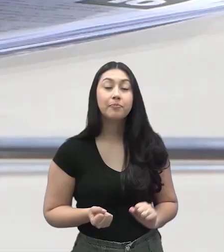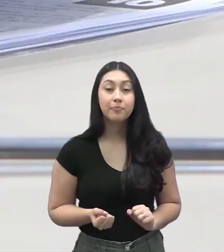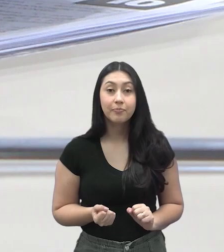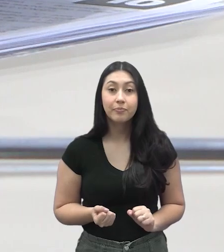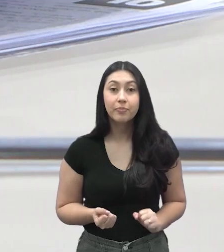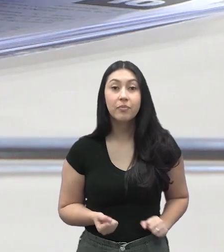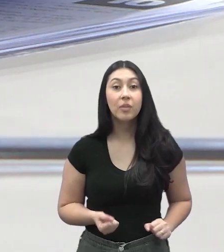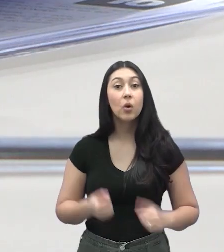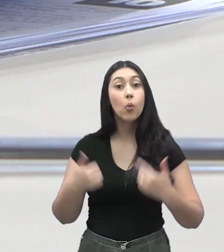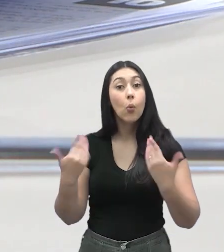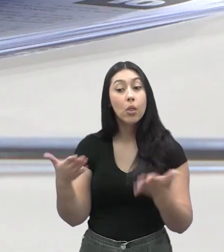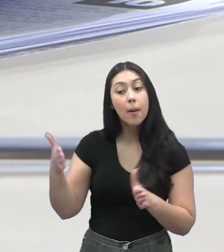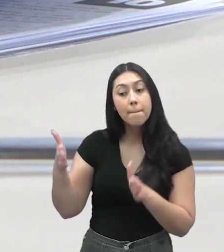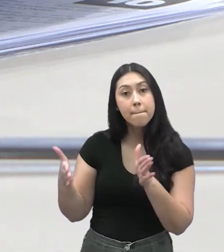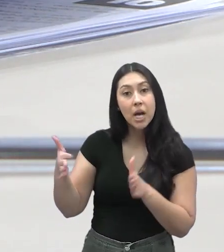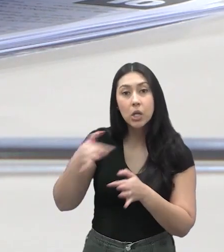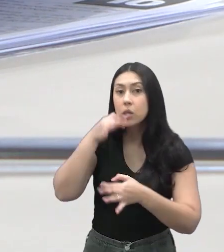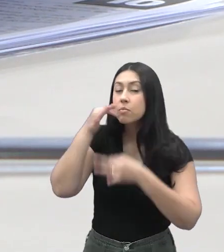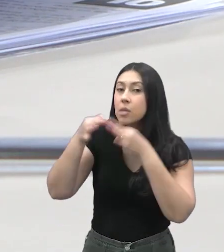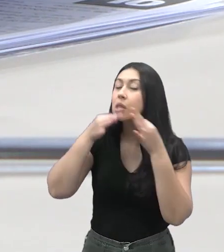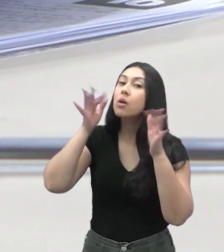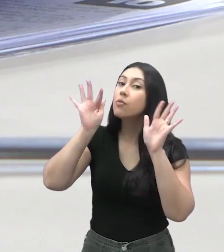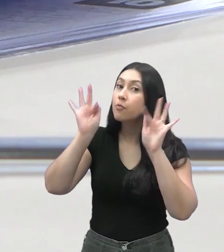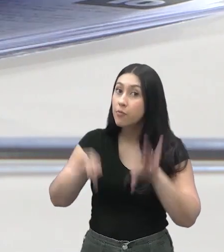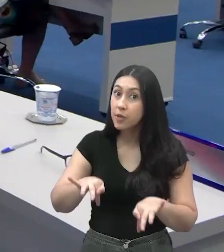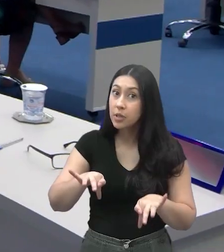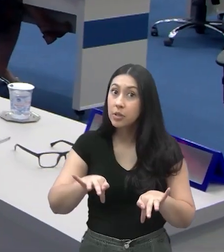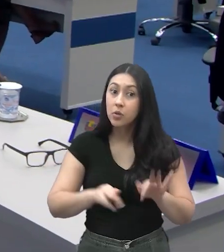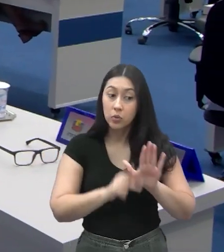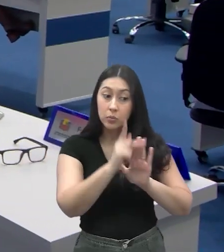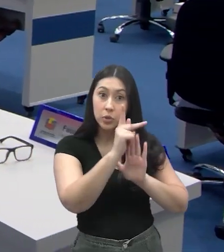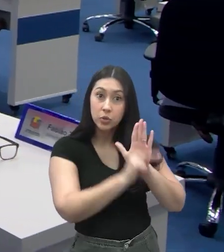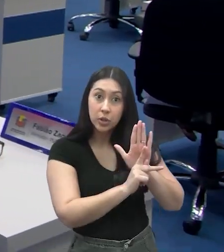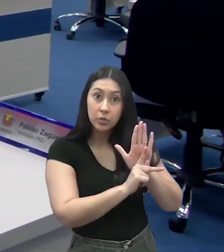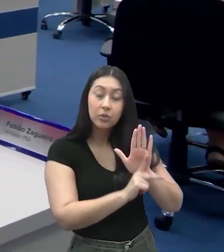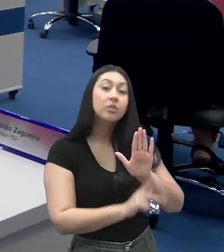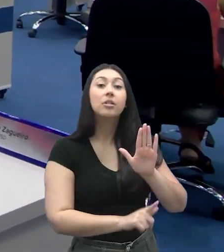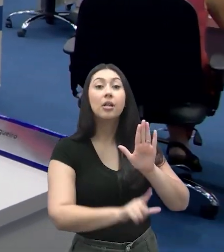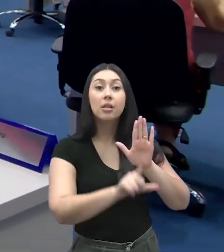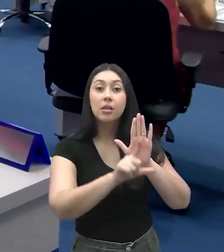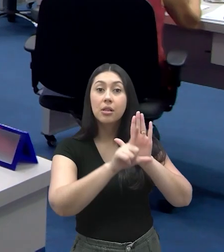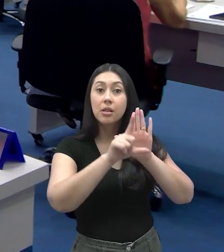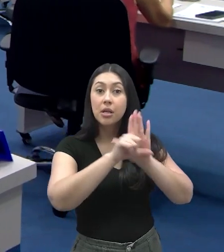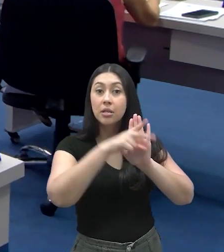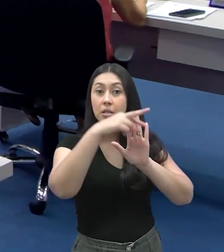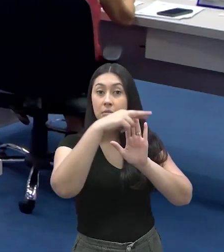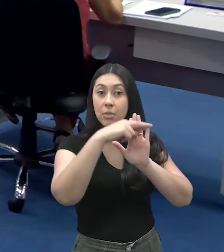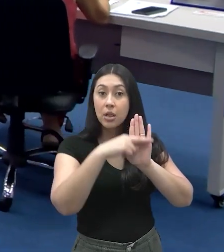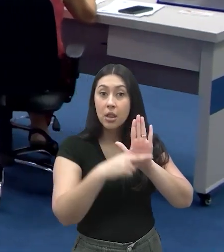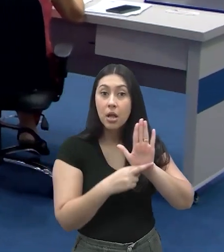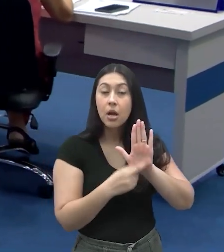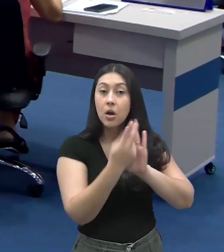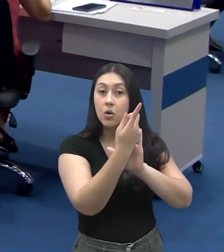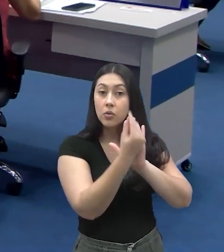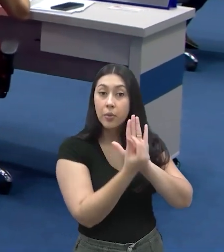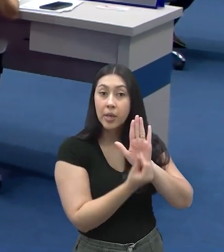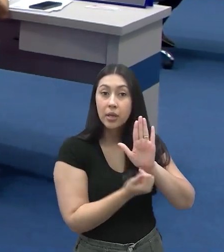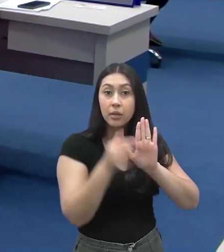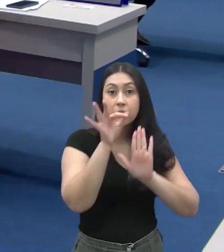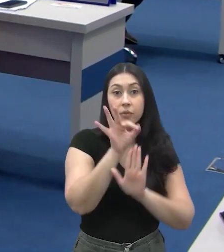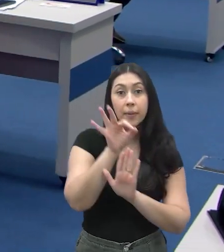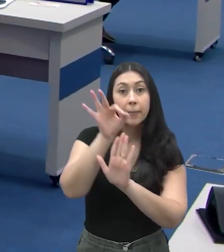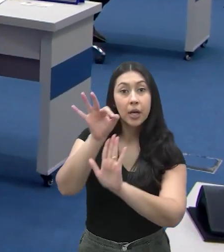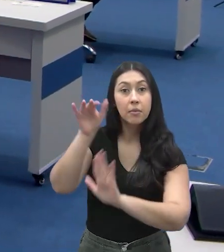cidade. Após ser finalizado o período de sugestões, o projeto da LDO de 2026 será encaminhado